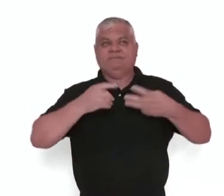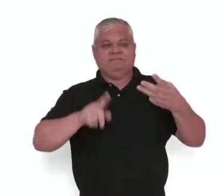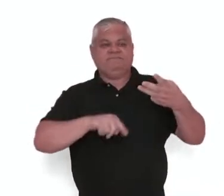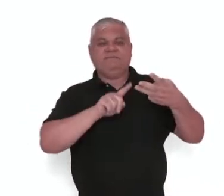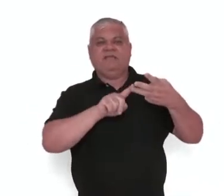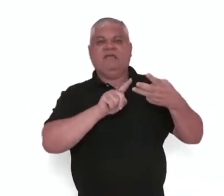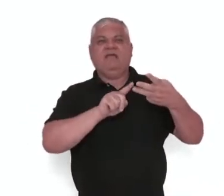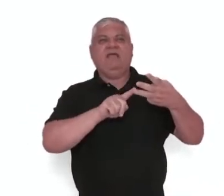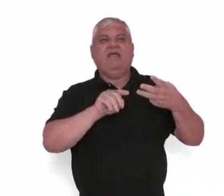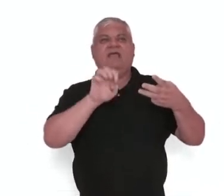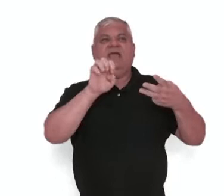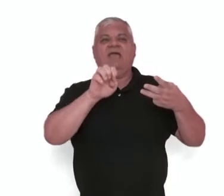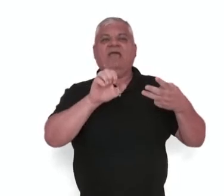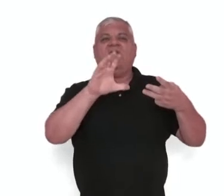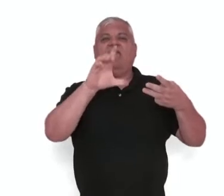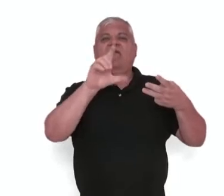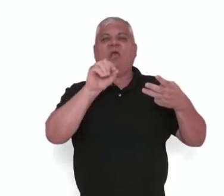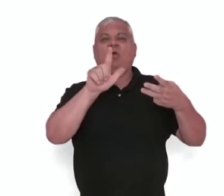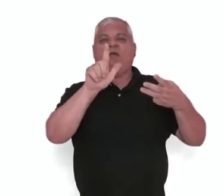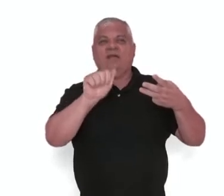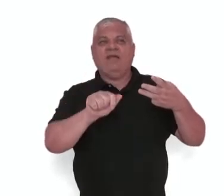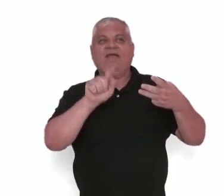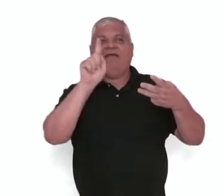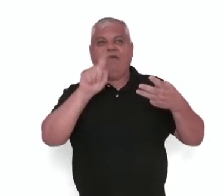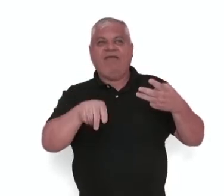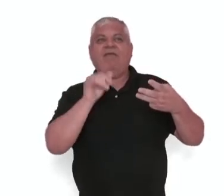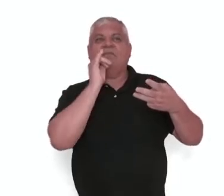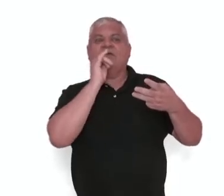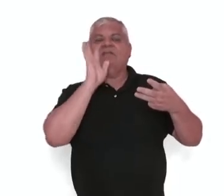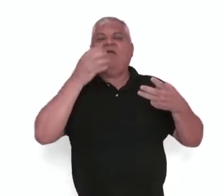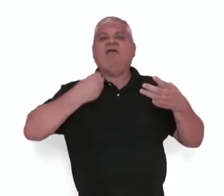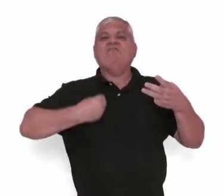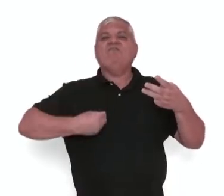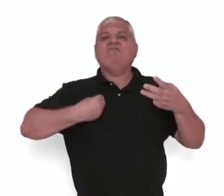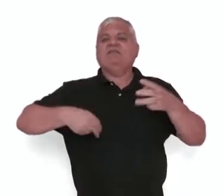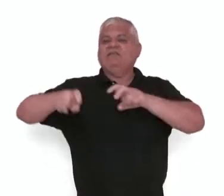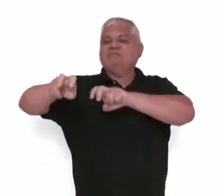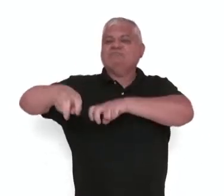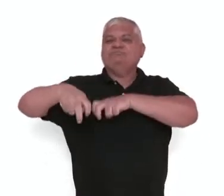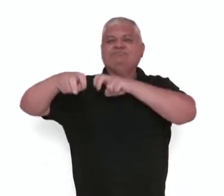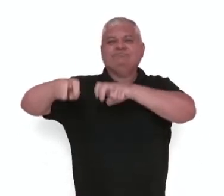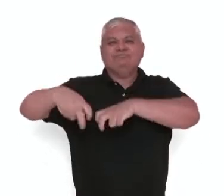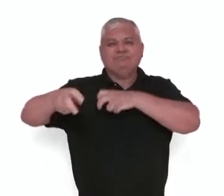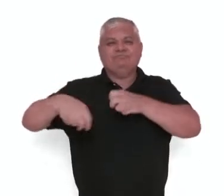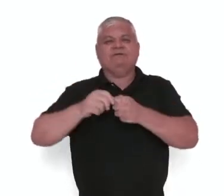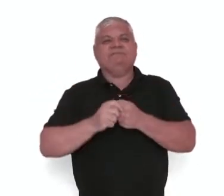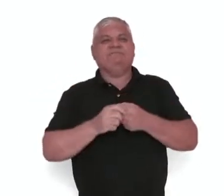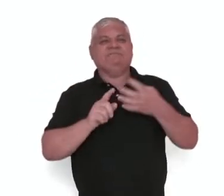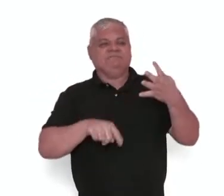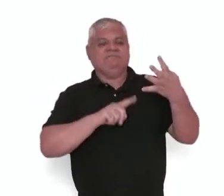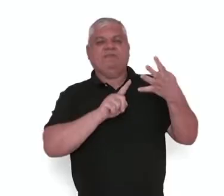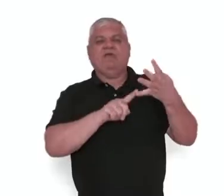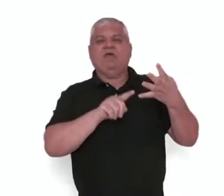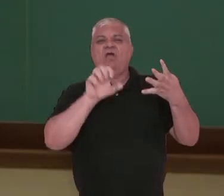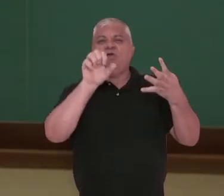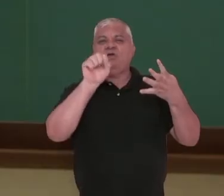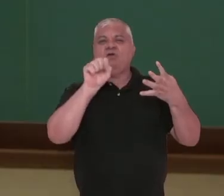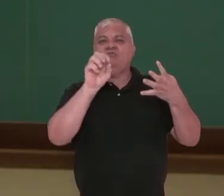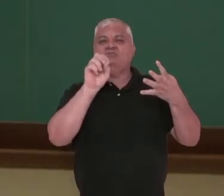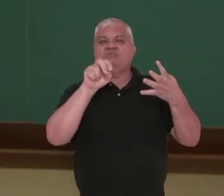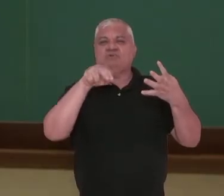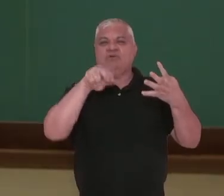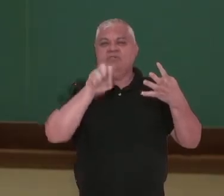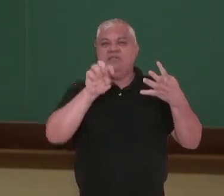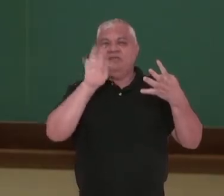eco é uma composição cuja temática é a vida campestre e bucólica. E o soneto, já nosso